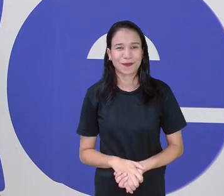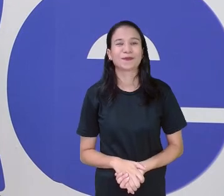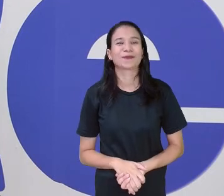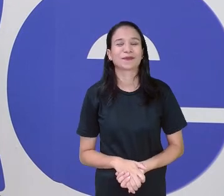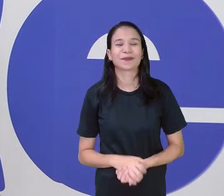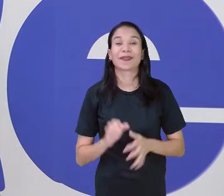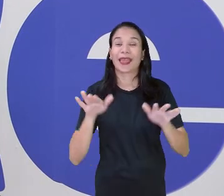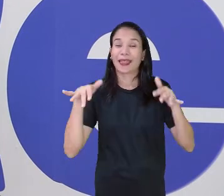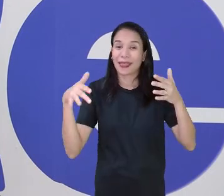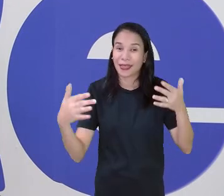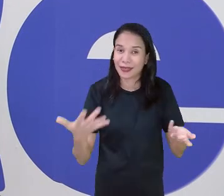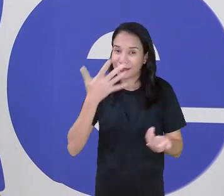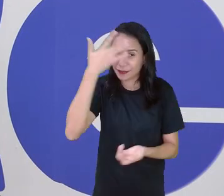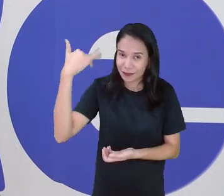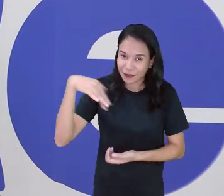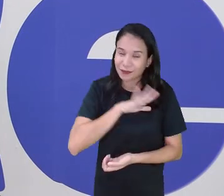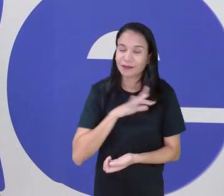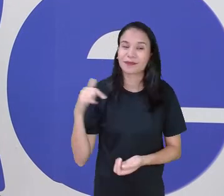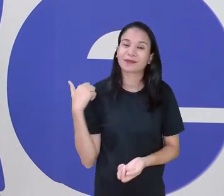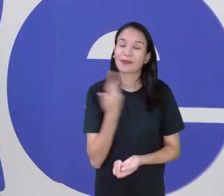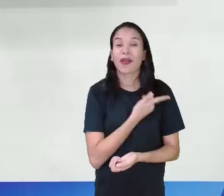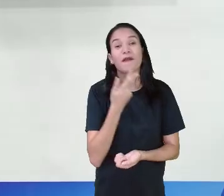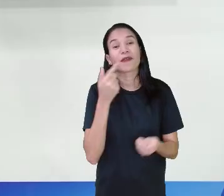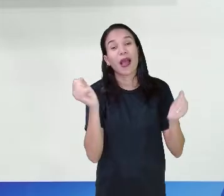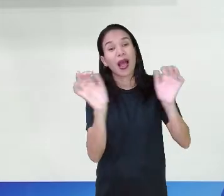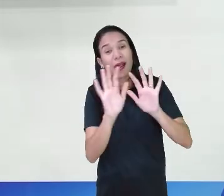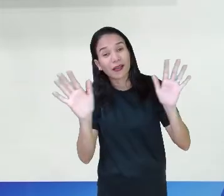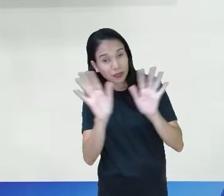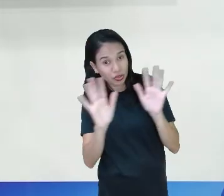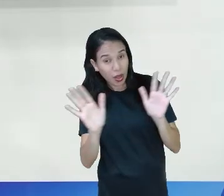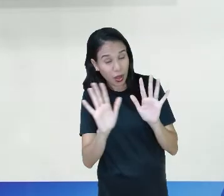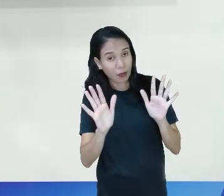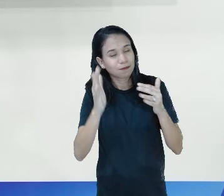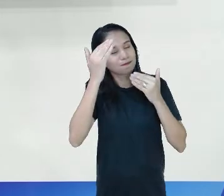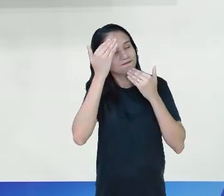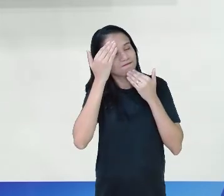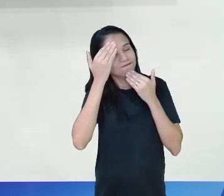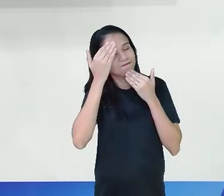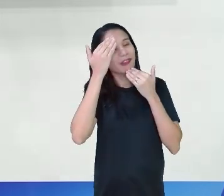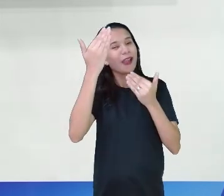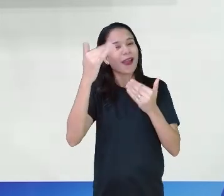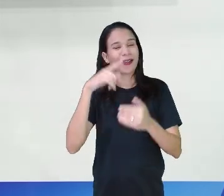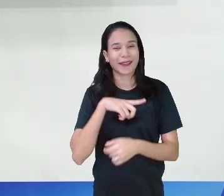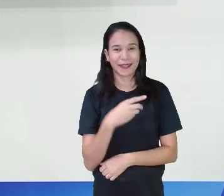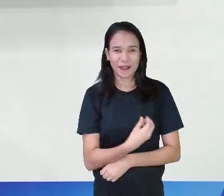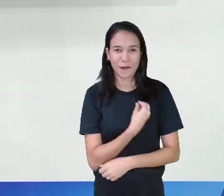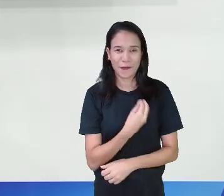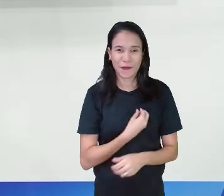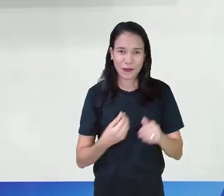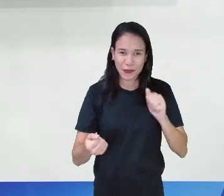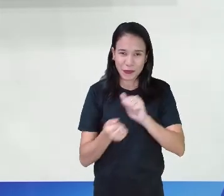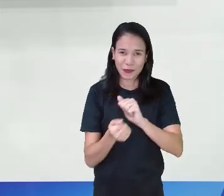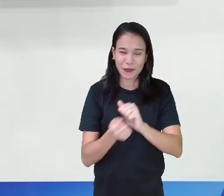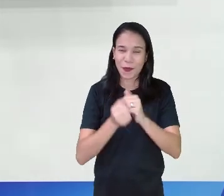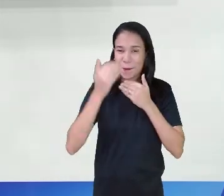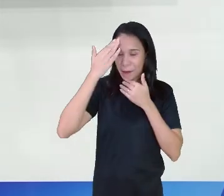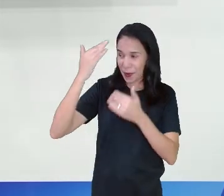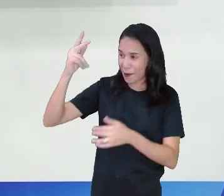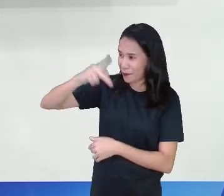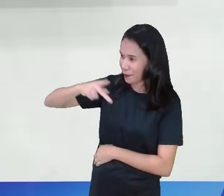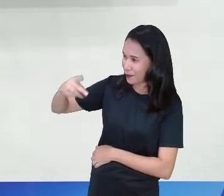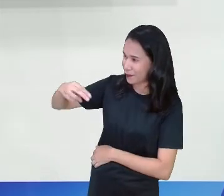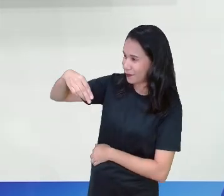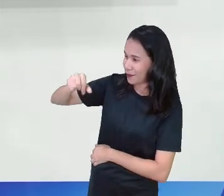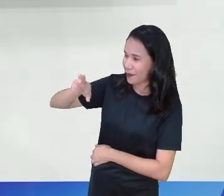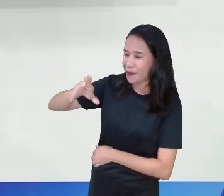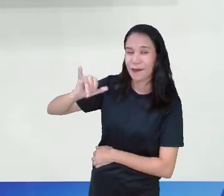gente. Então, gente, a gente se despede de vocês, agradecendo a presença, agradecendo a professora